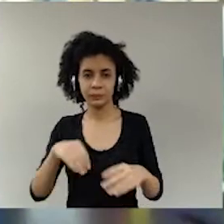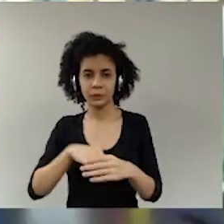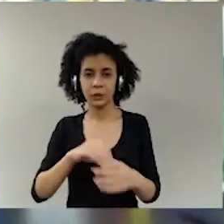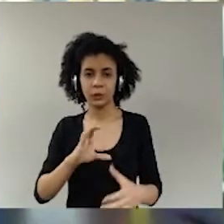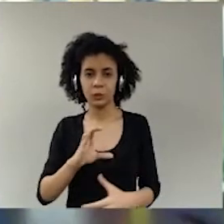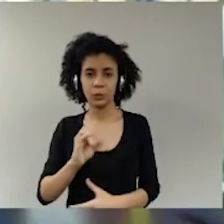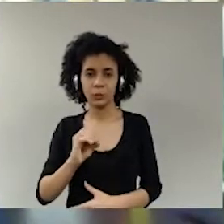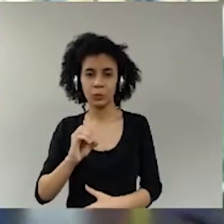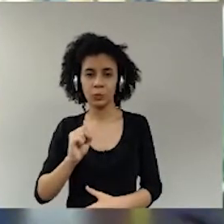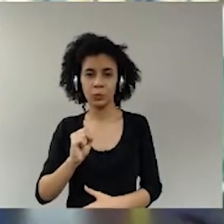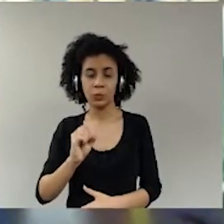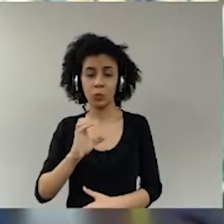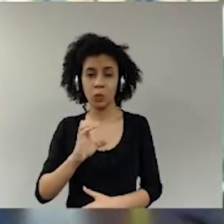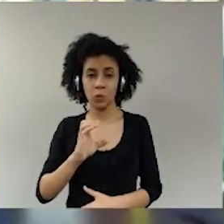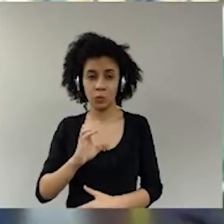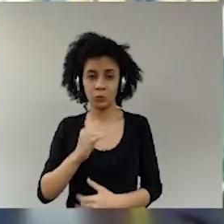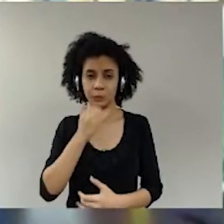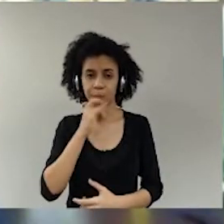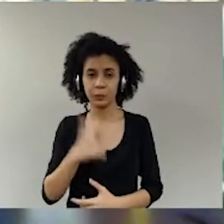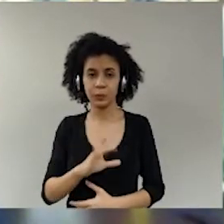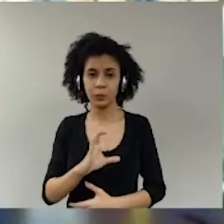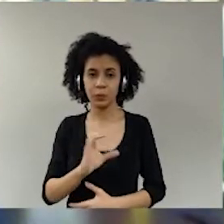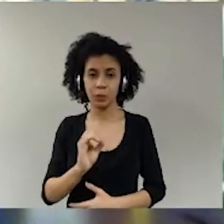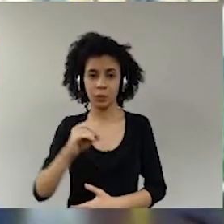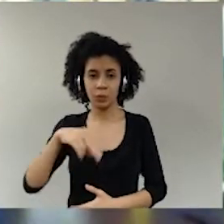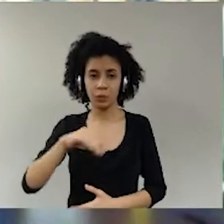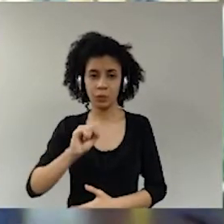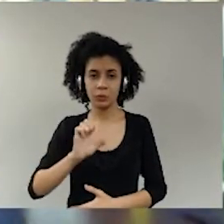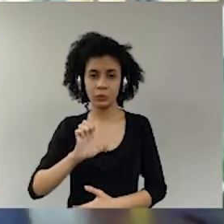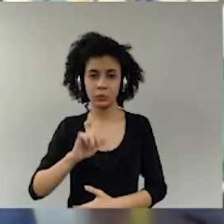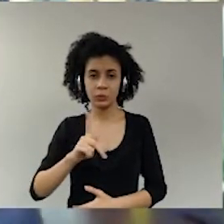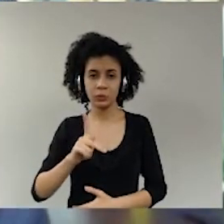Federal através da